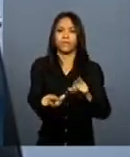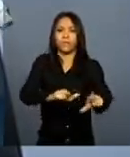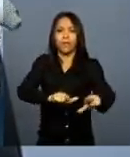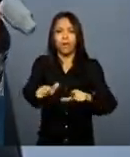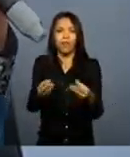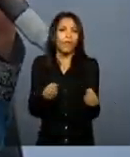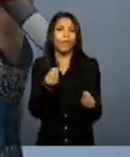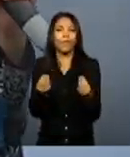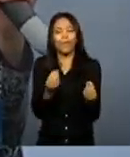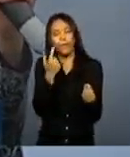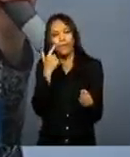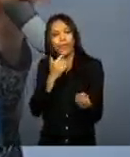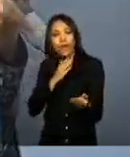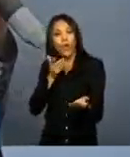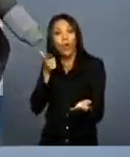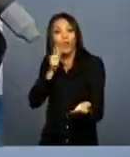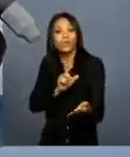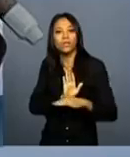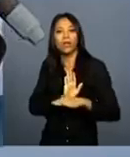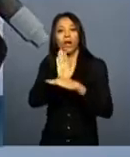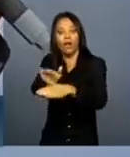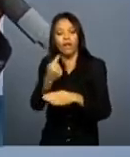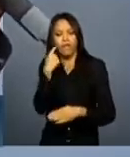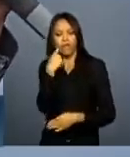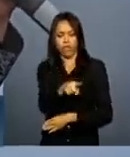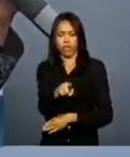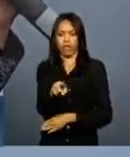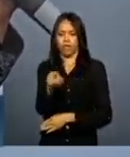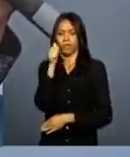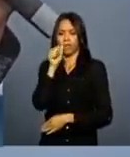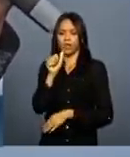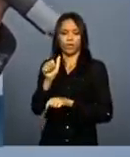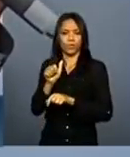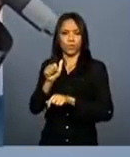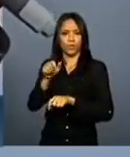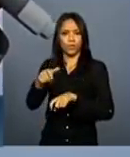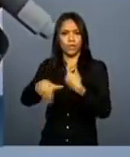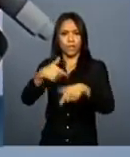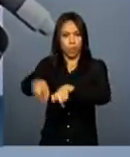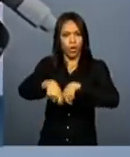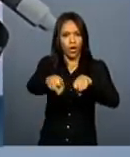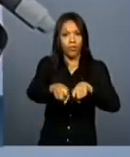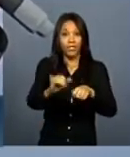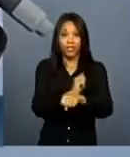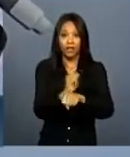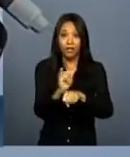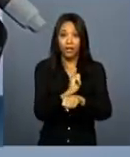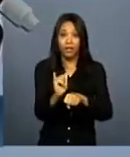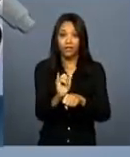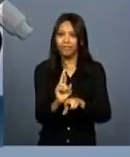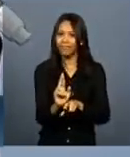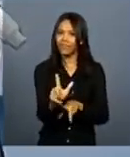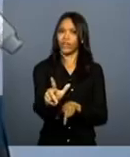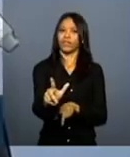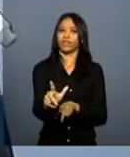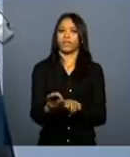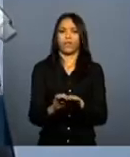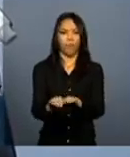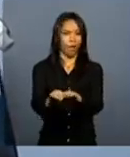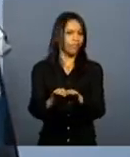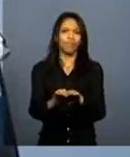nossos. Nós olhamos as mulheres no campo e dissemos: a estratégia para as mulheres tem que ser diferente. Certo? E é por isso que a gente